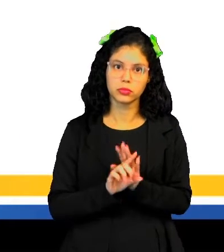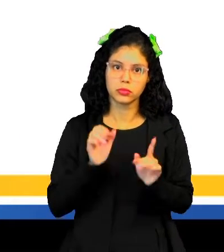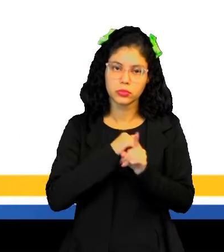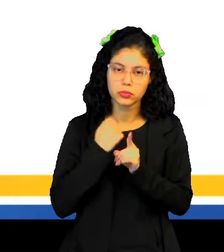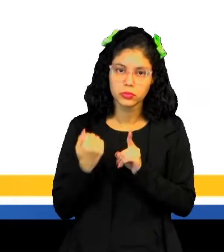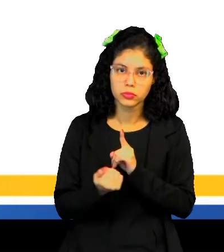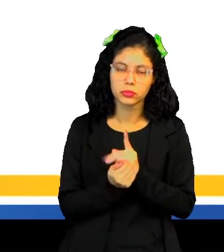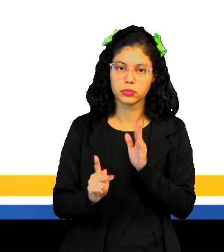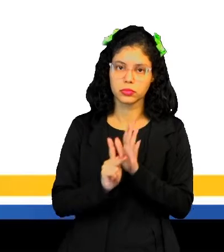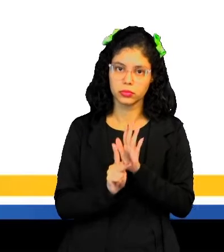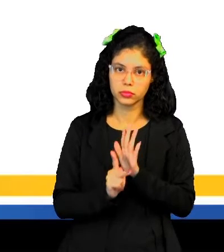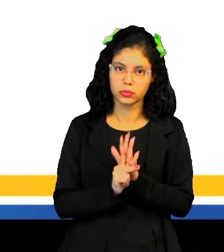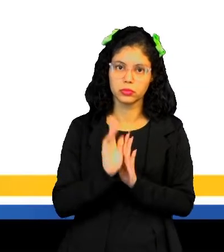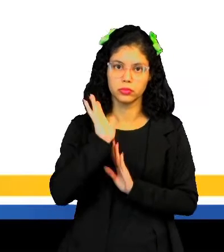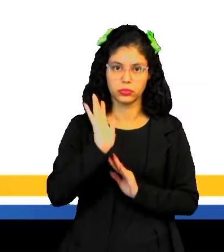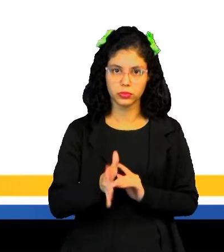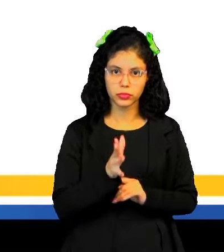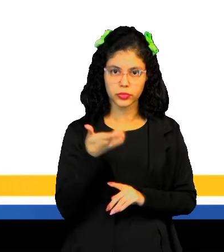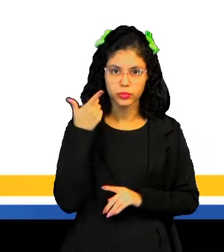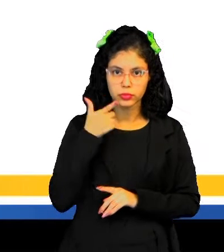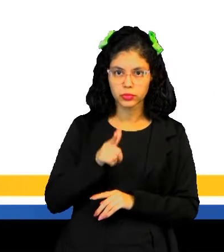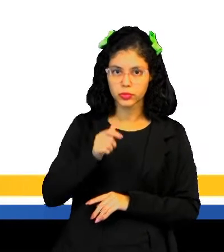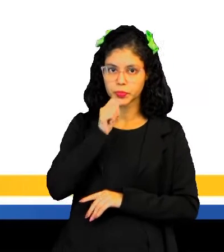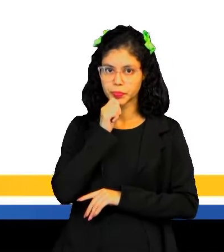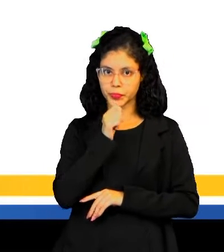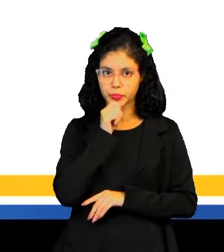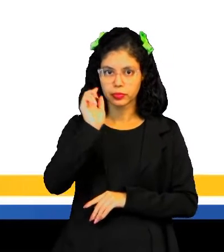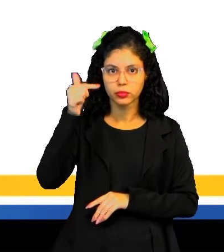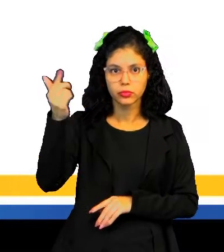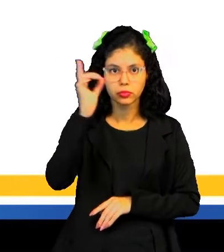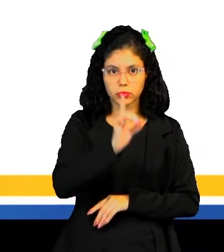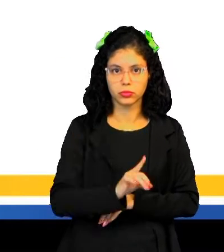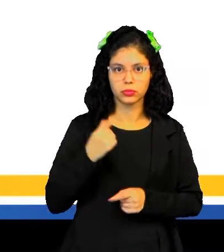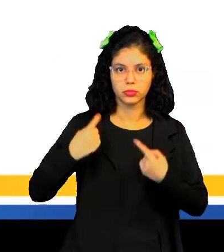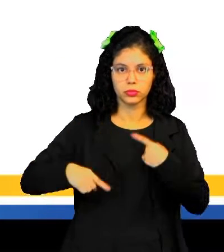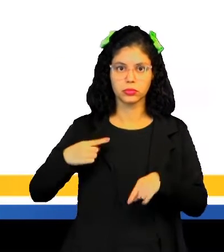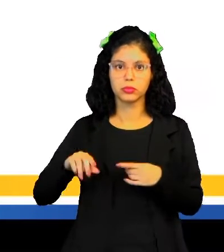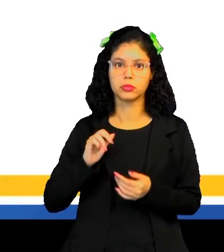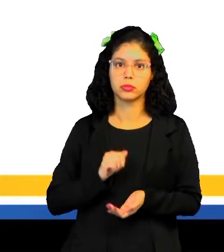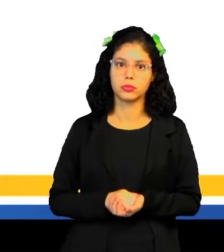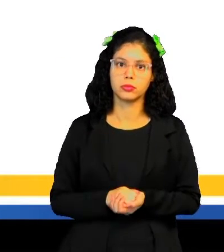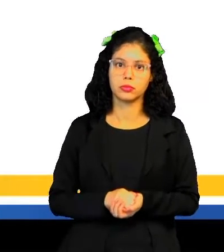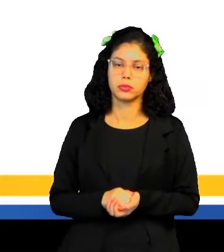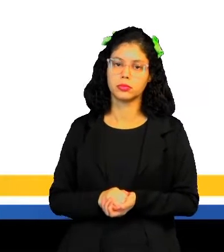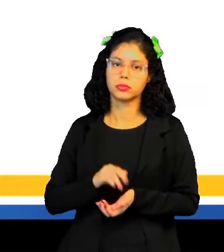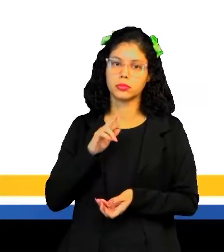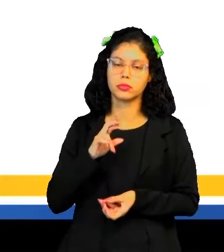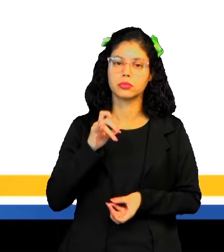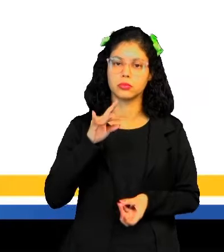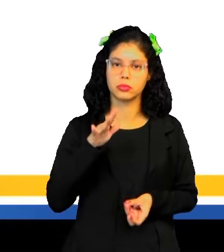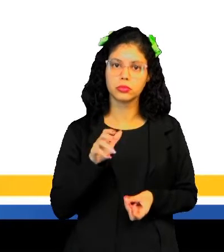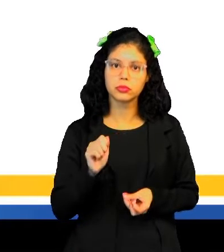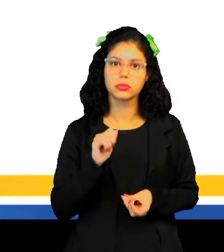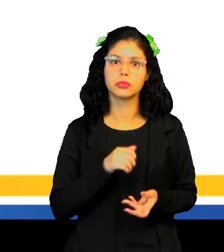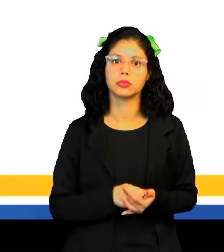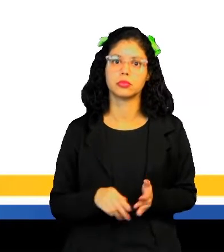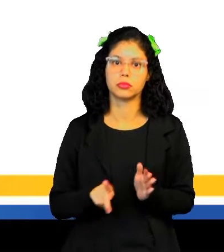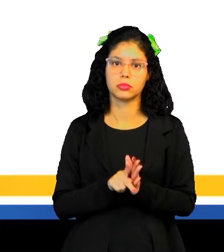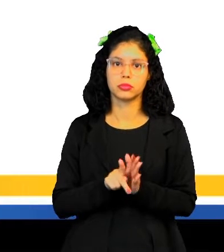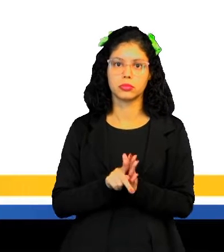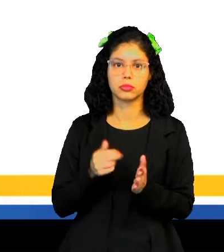para a sociedade civil, já que concede anistia àqueles que tiveram seus direitos políticos restringidos por conta dos